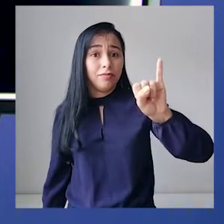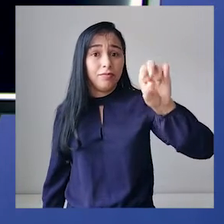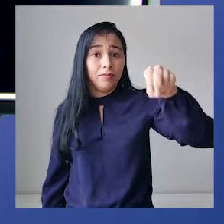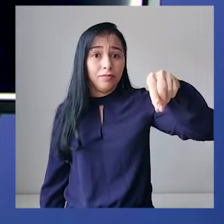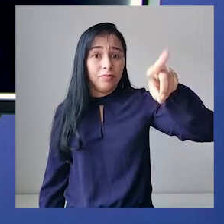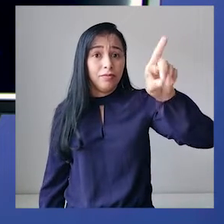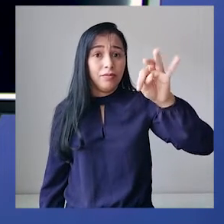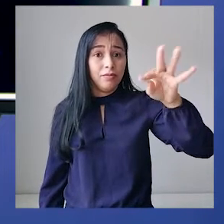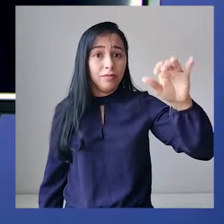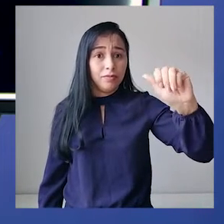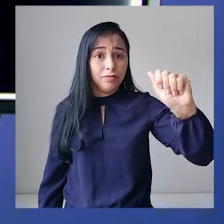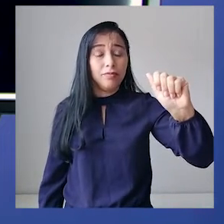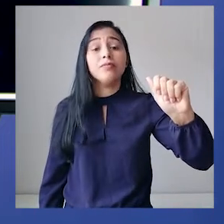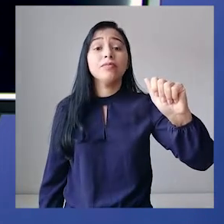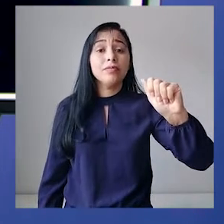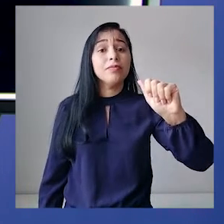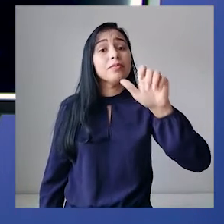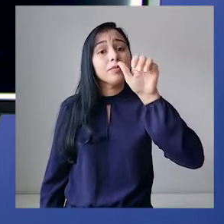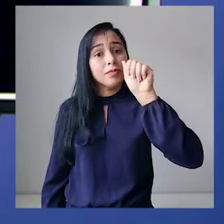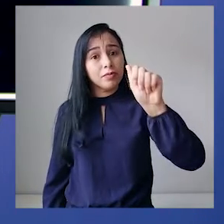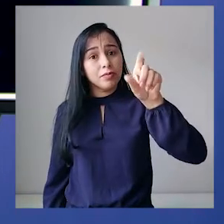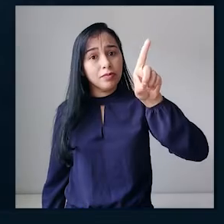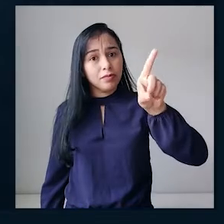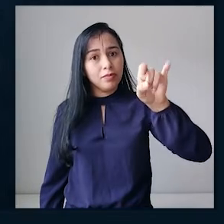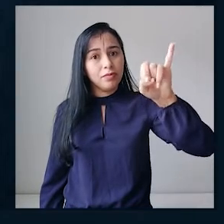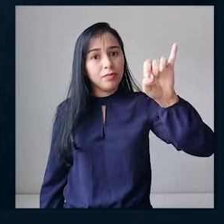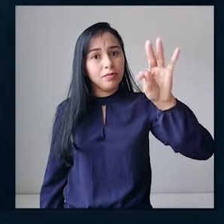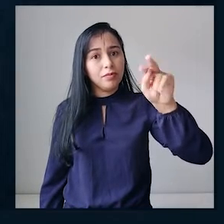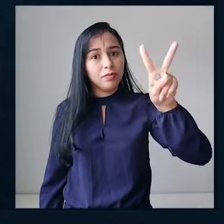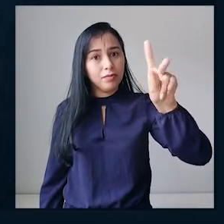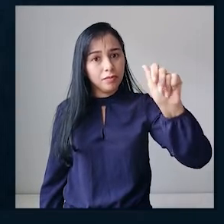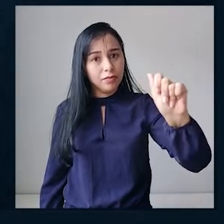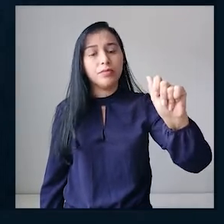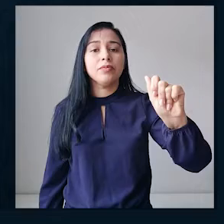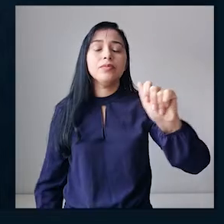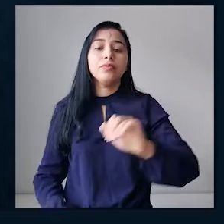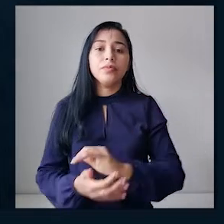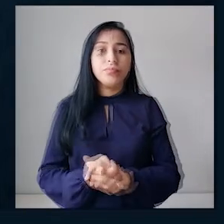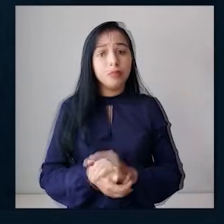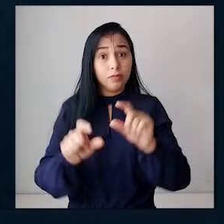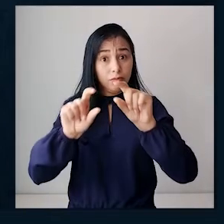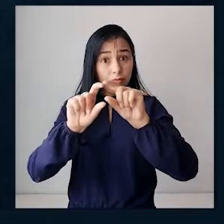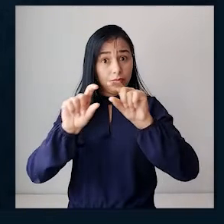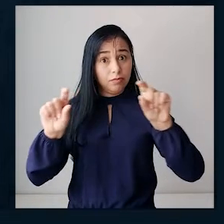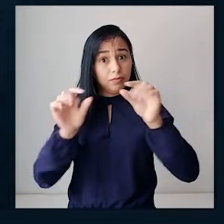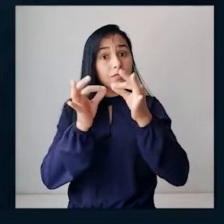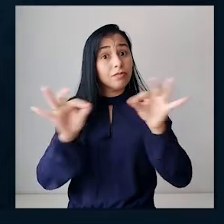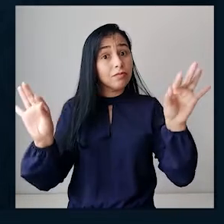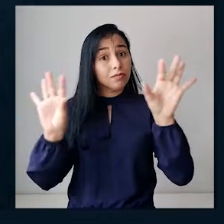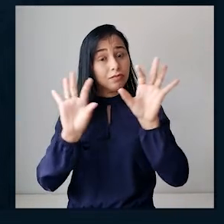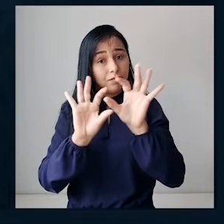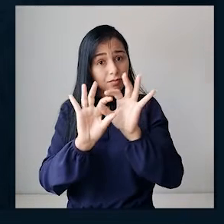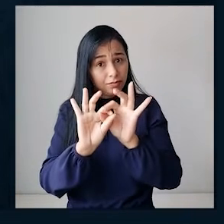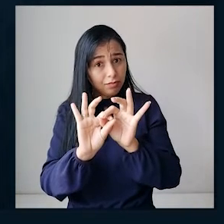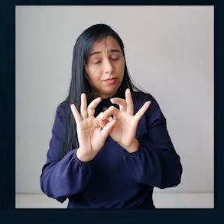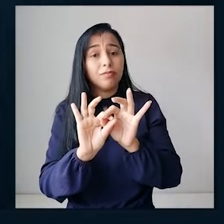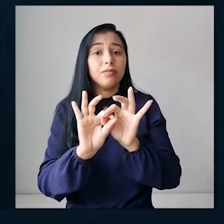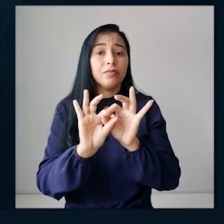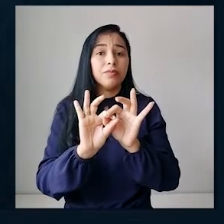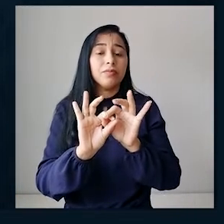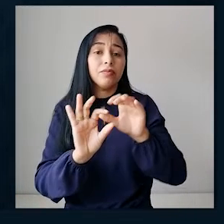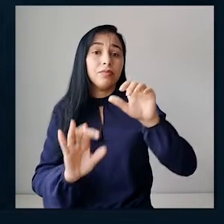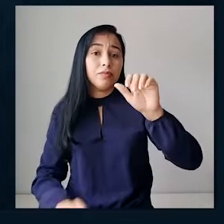coordenada sindética aditiva. E nas orações coordenadas sindéticas adversativa,